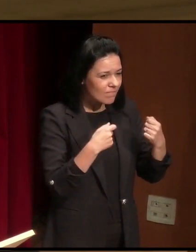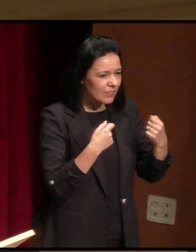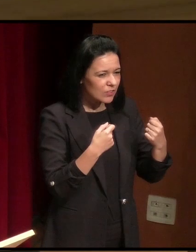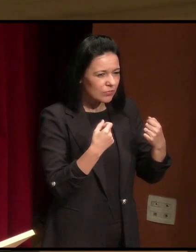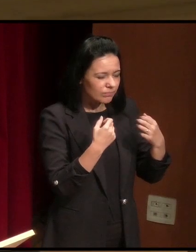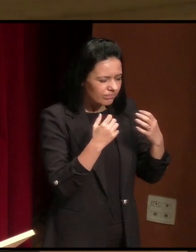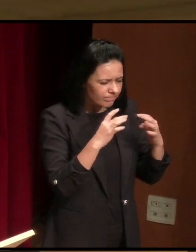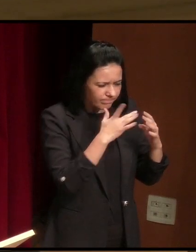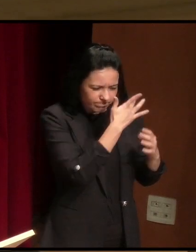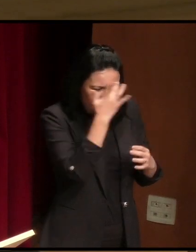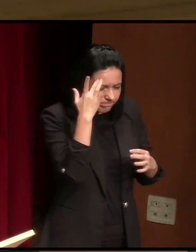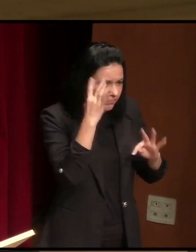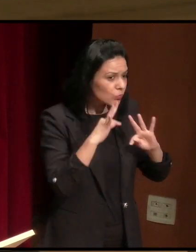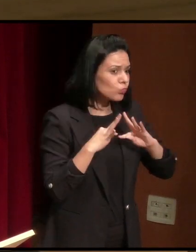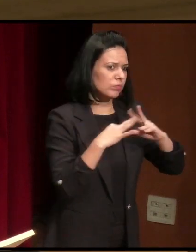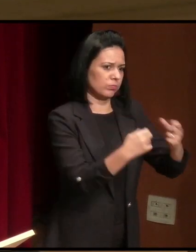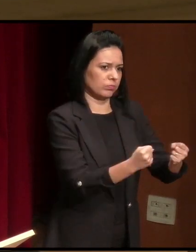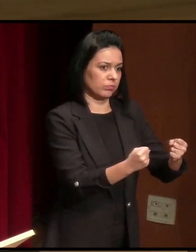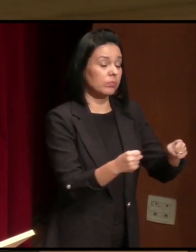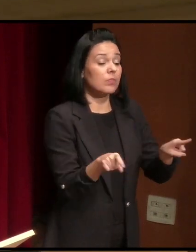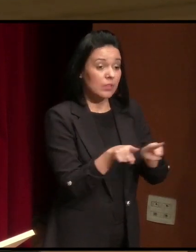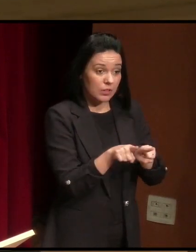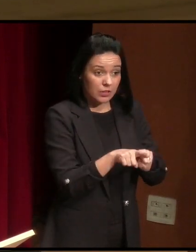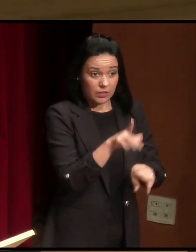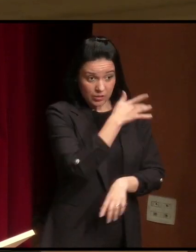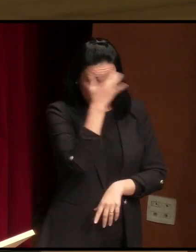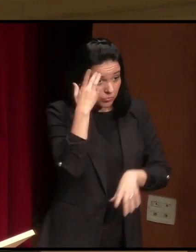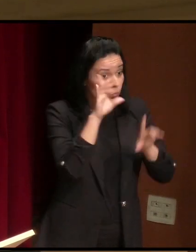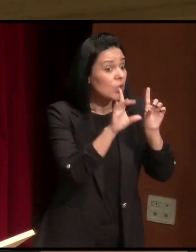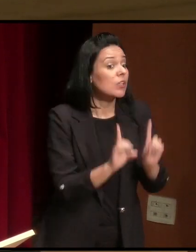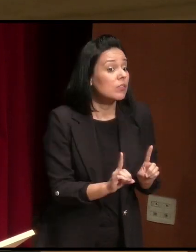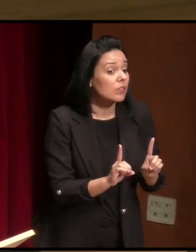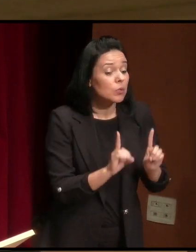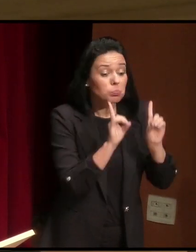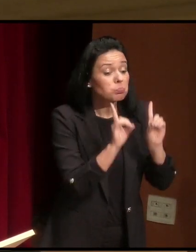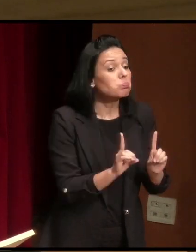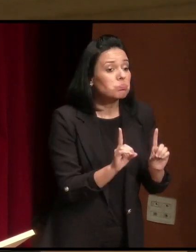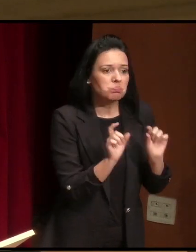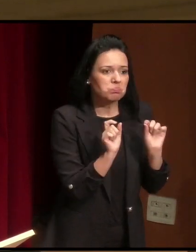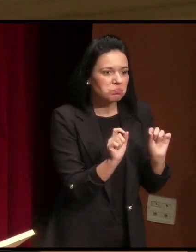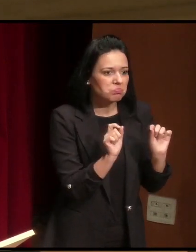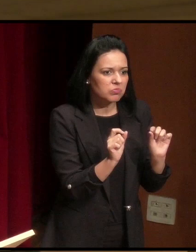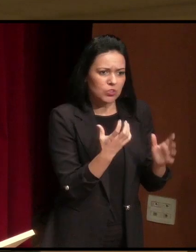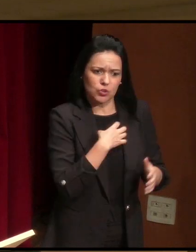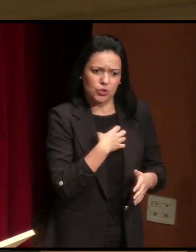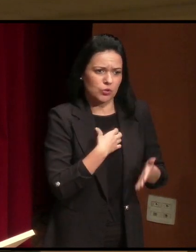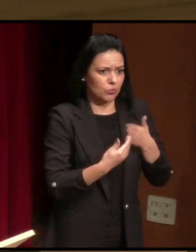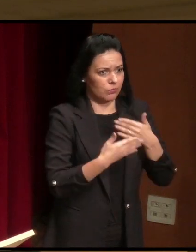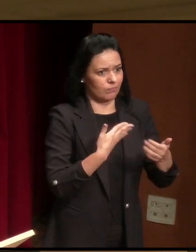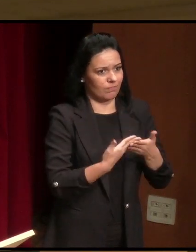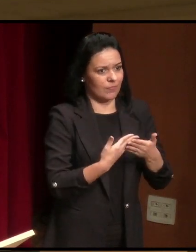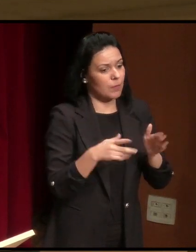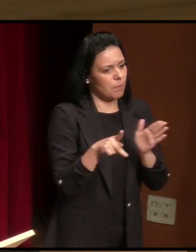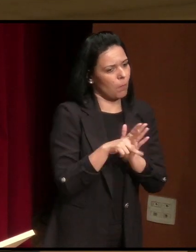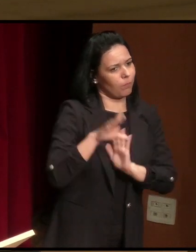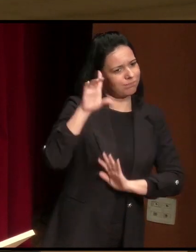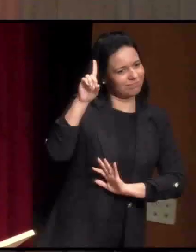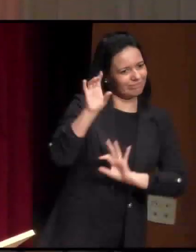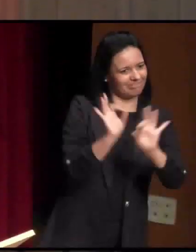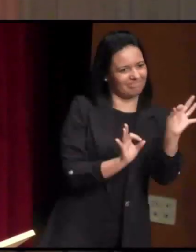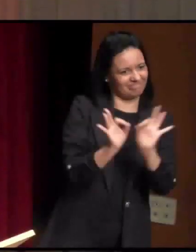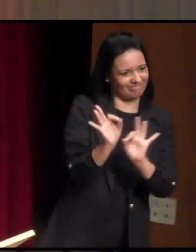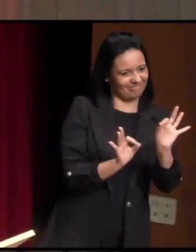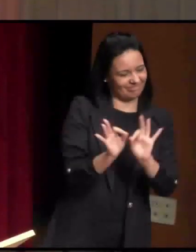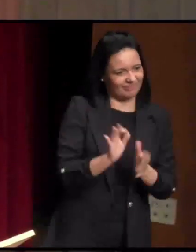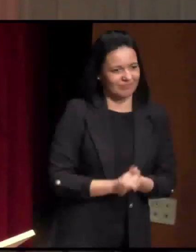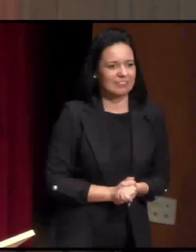E a pessoa com deficiência, qualquer deficiência, está dentro deste padrão de Deus. Bom demais. Para